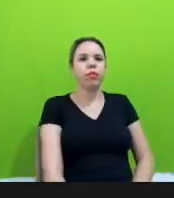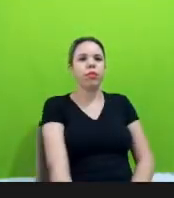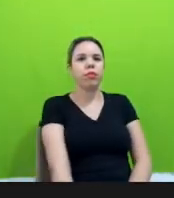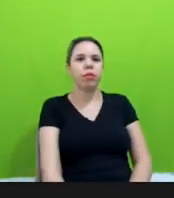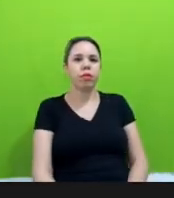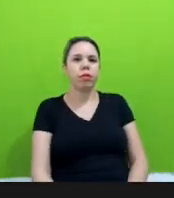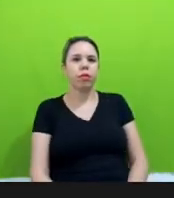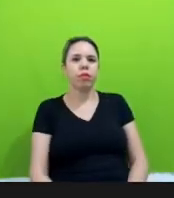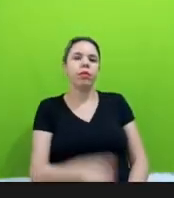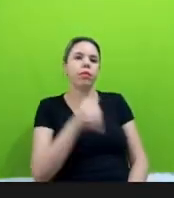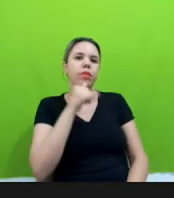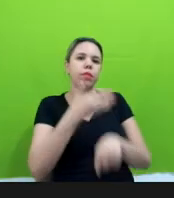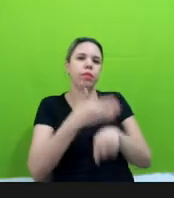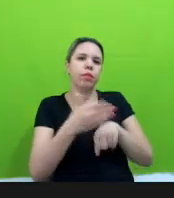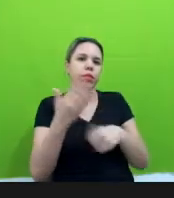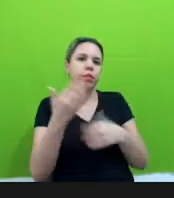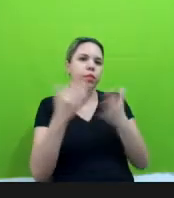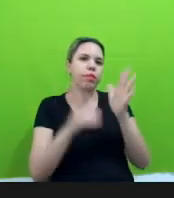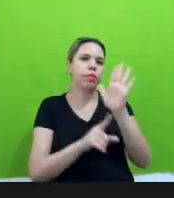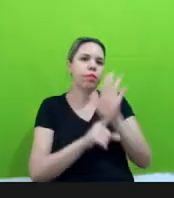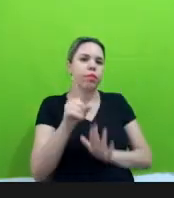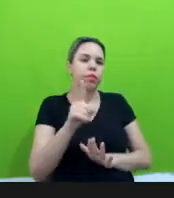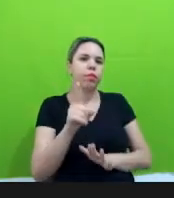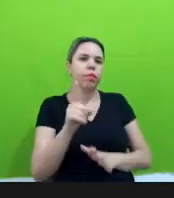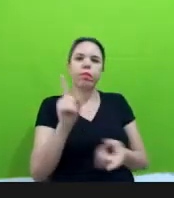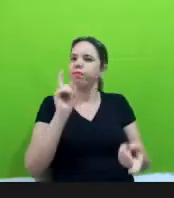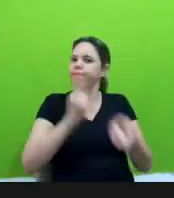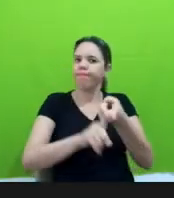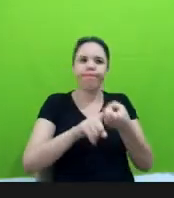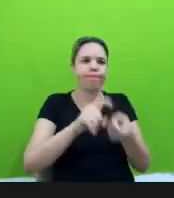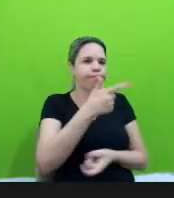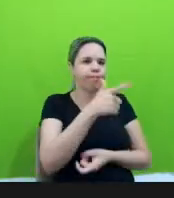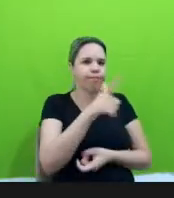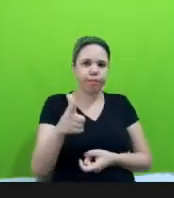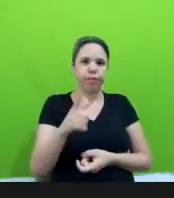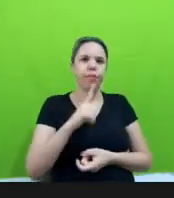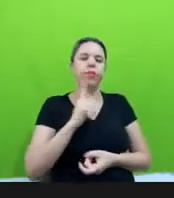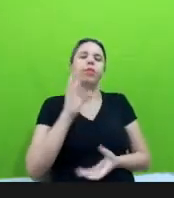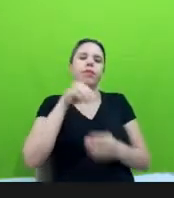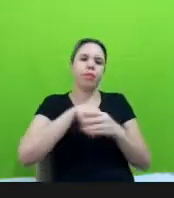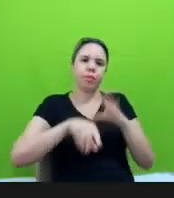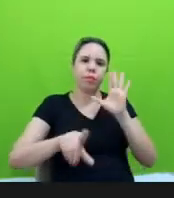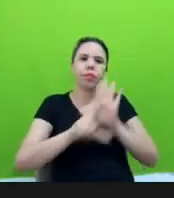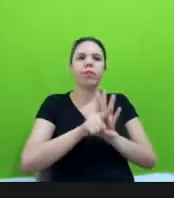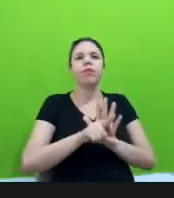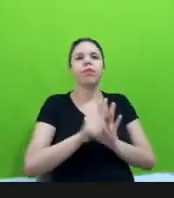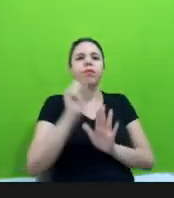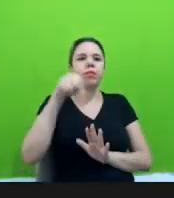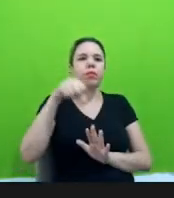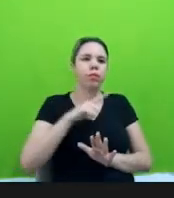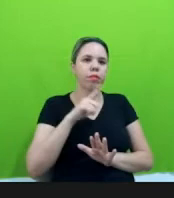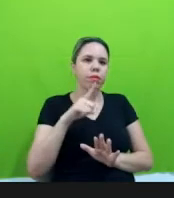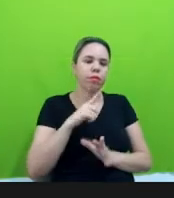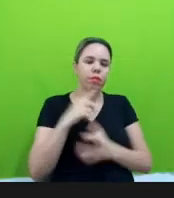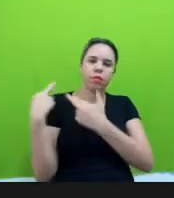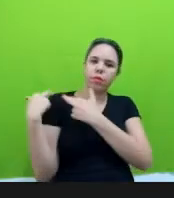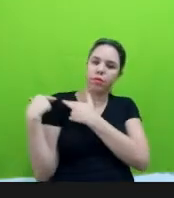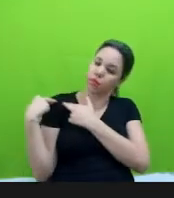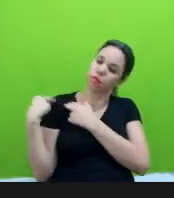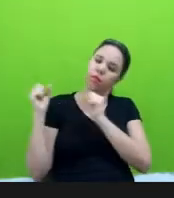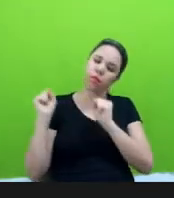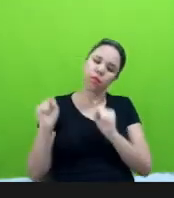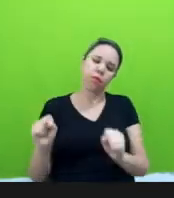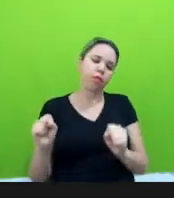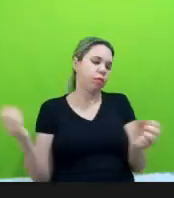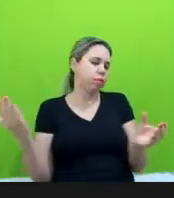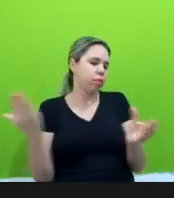prática, Plínio, obrigado pela pergunta, não pune, tá? Existe sim uma previsão legal, existe sim quem tem competência para andar com o processo